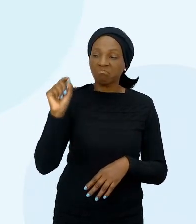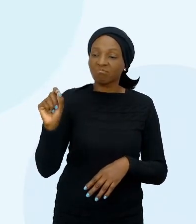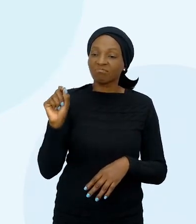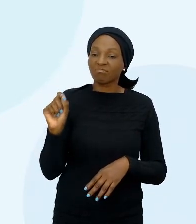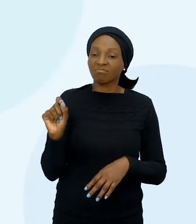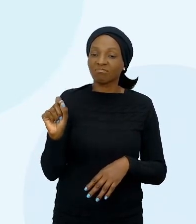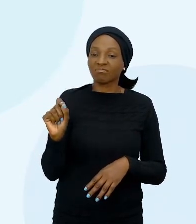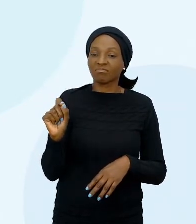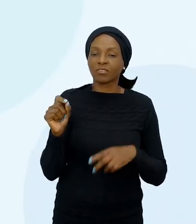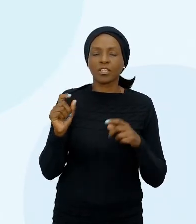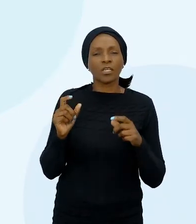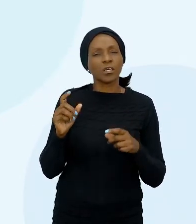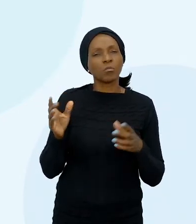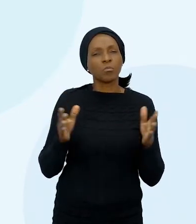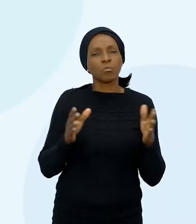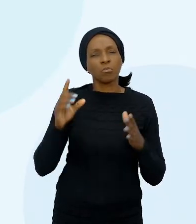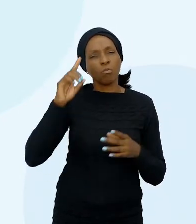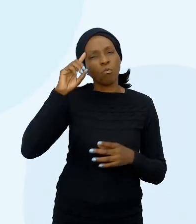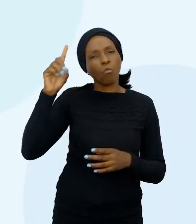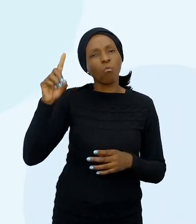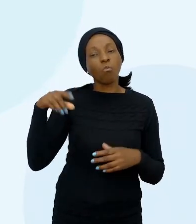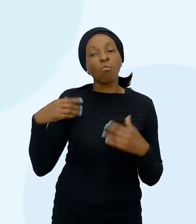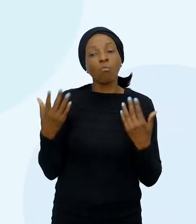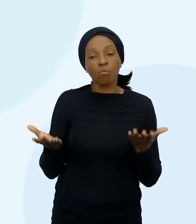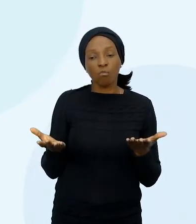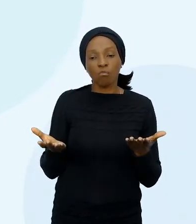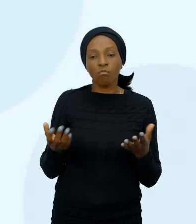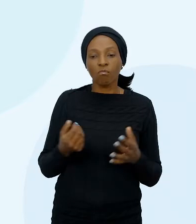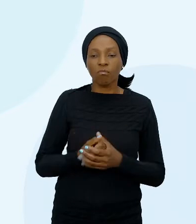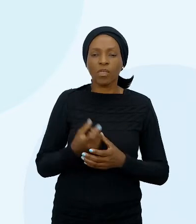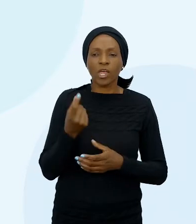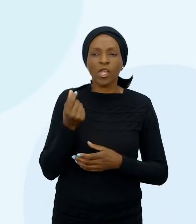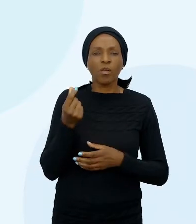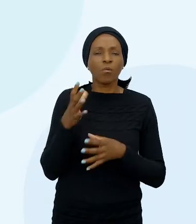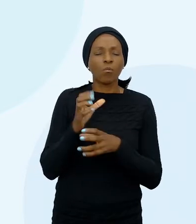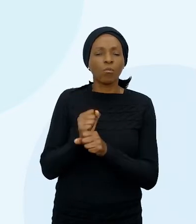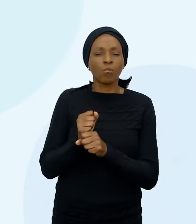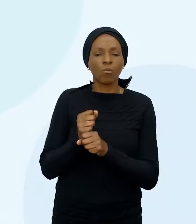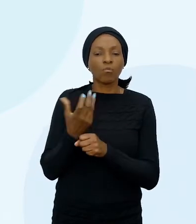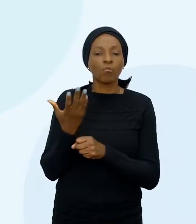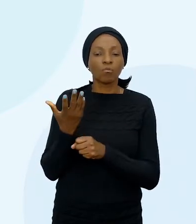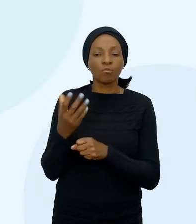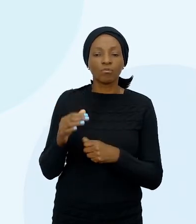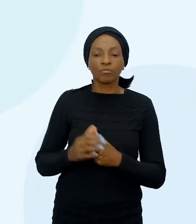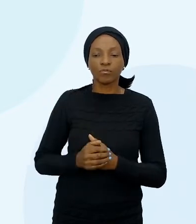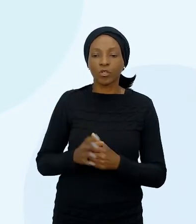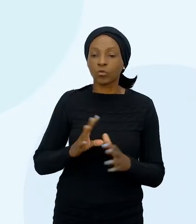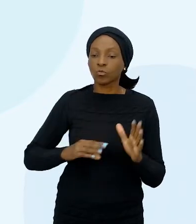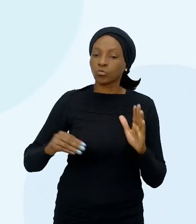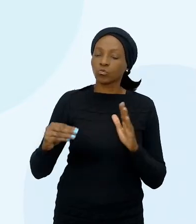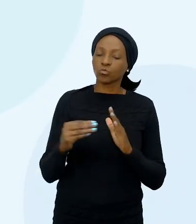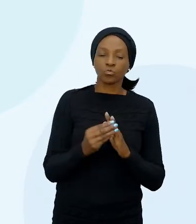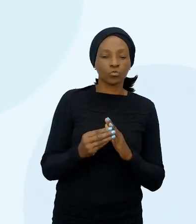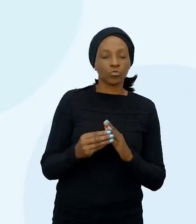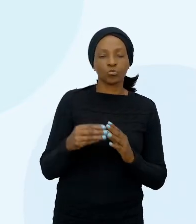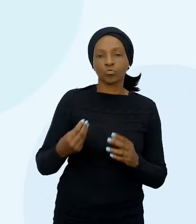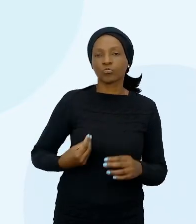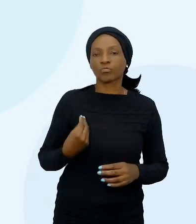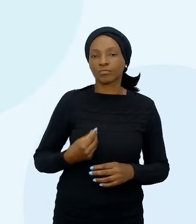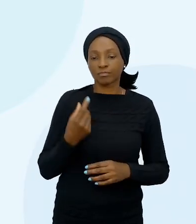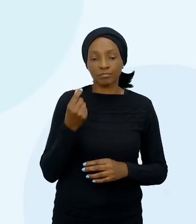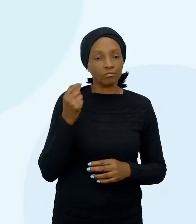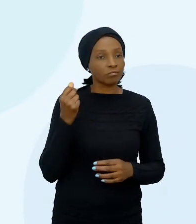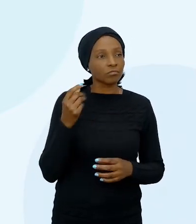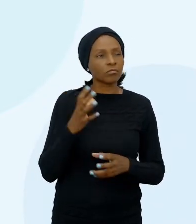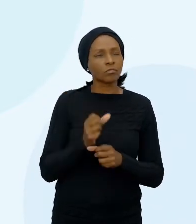né? Quando, né? E how much? Quanto custa? Tudo nessa vida tem um custo.